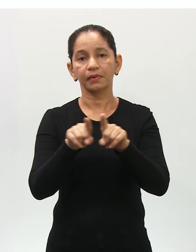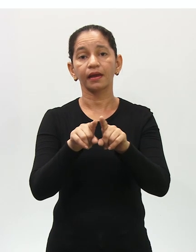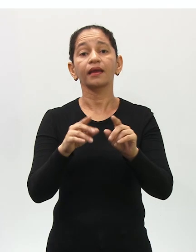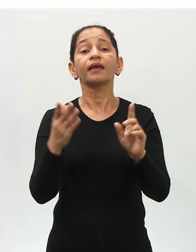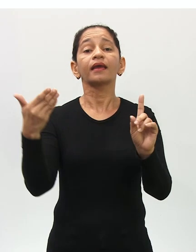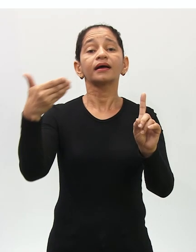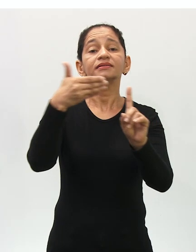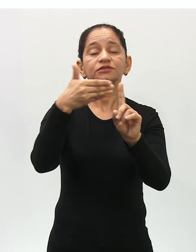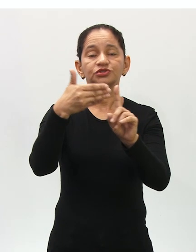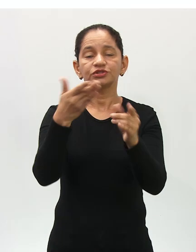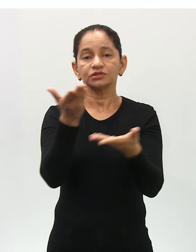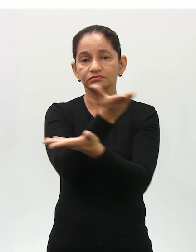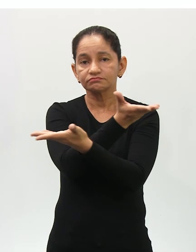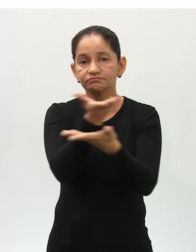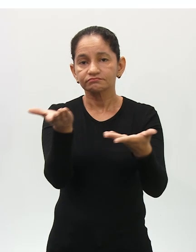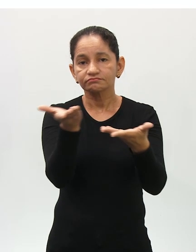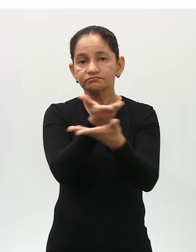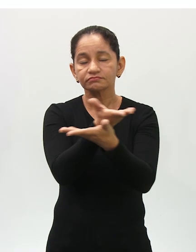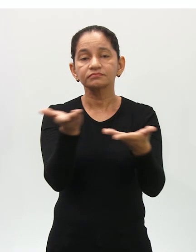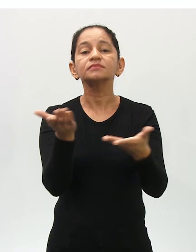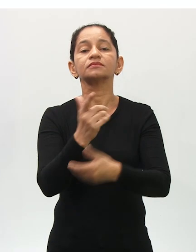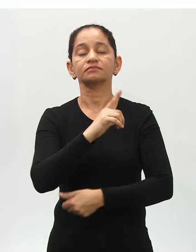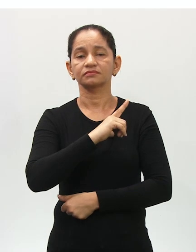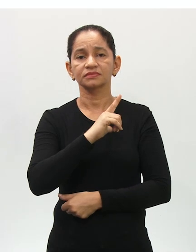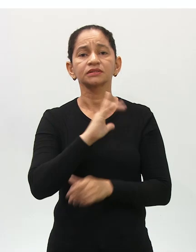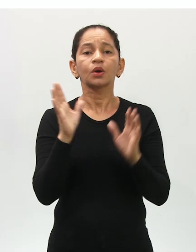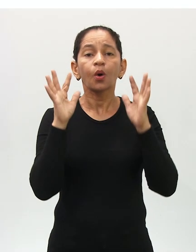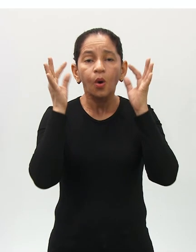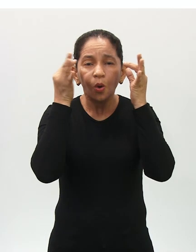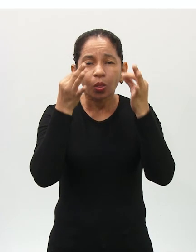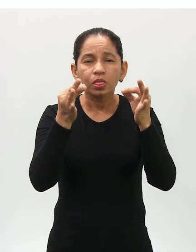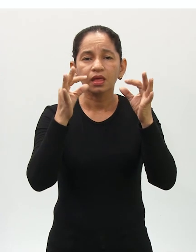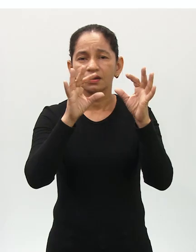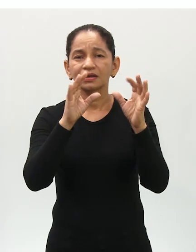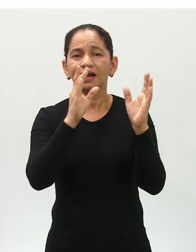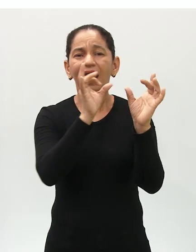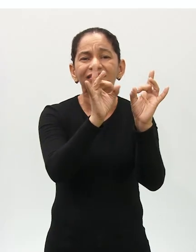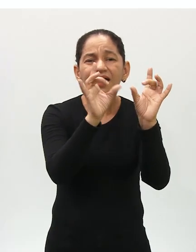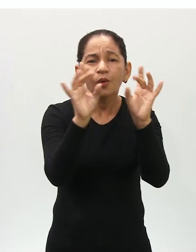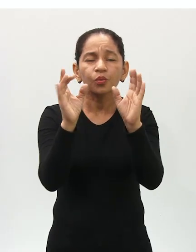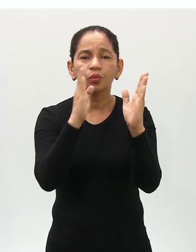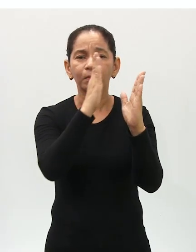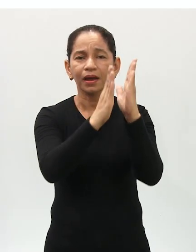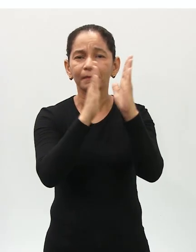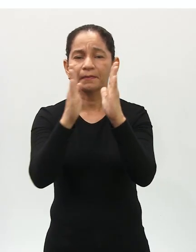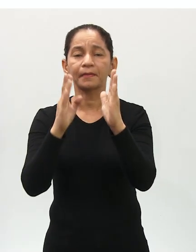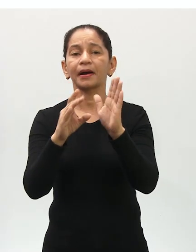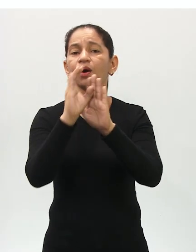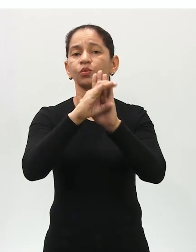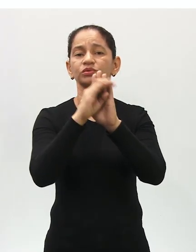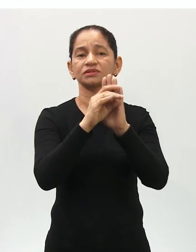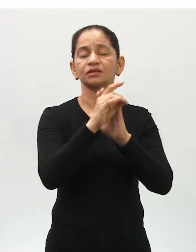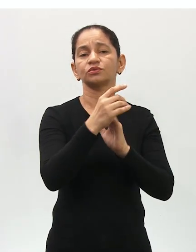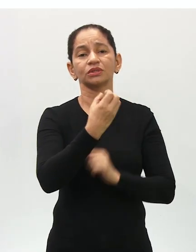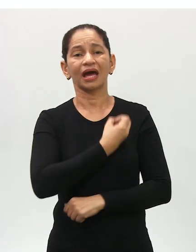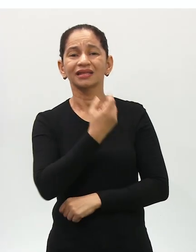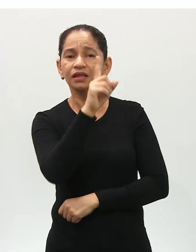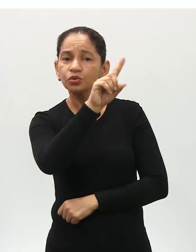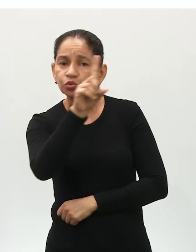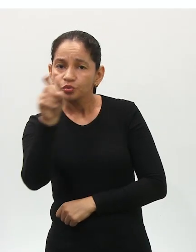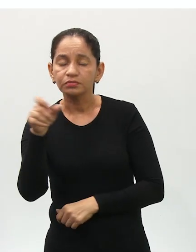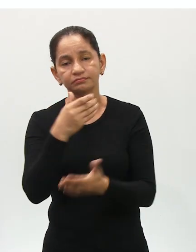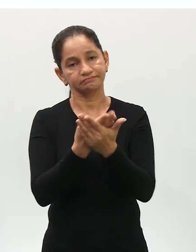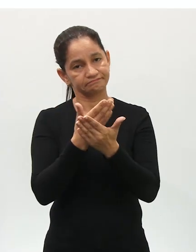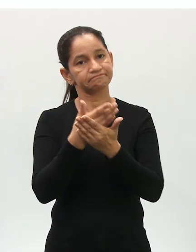as transferências correntes, ou também outras receitas correntes. Não vou me ater a cada detalhe, senão nosso tempo aqui tem que ser